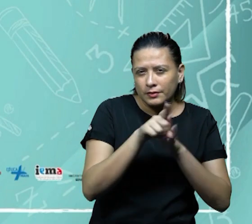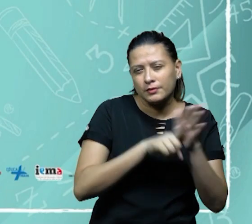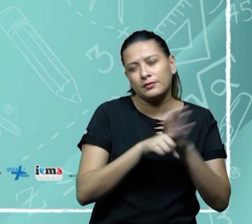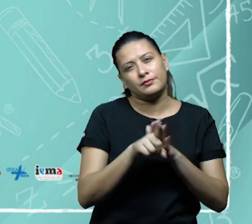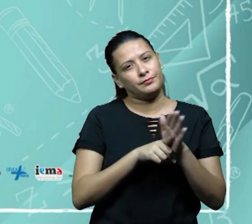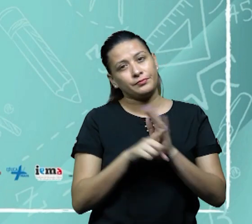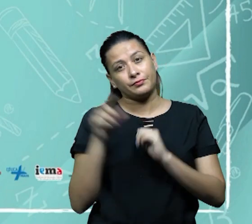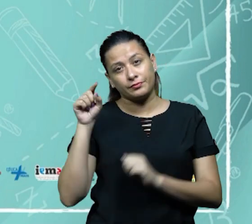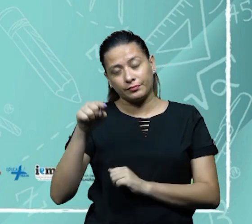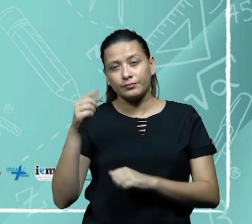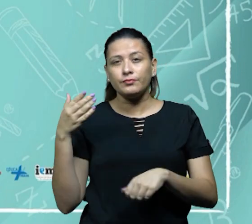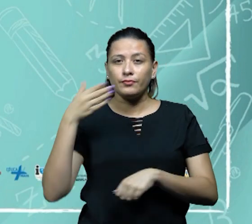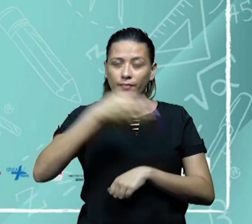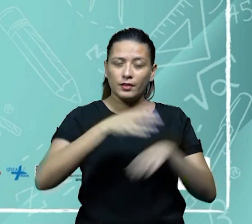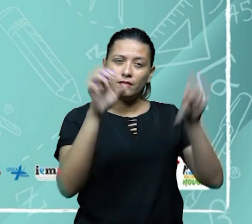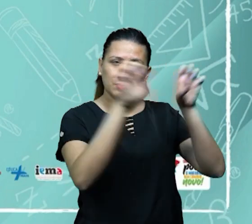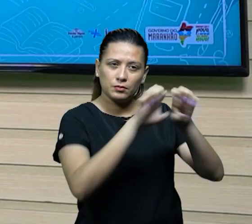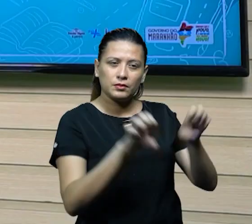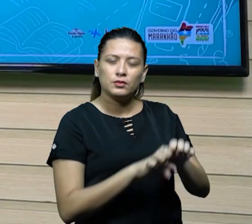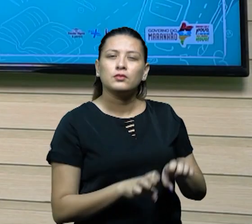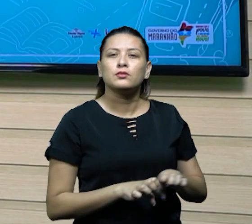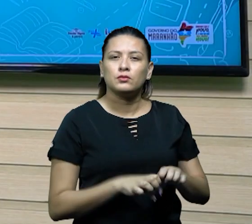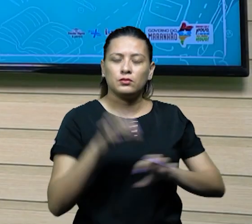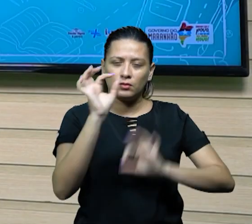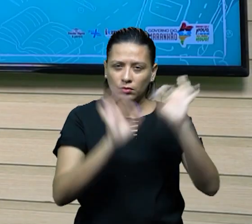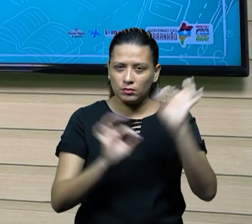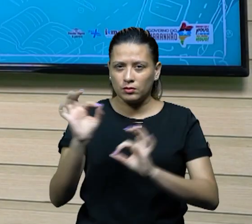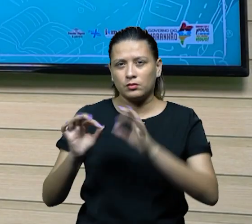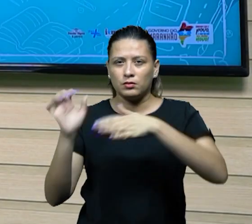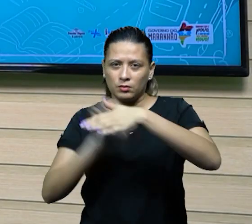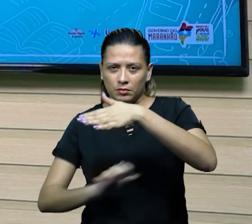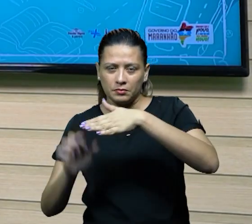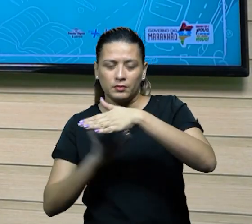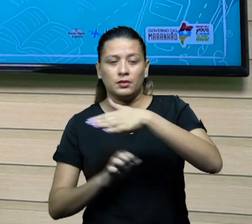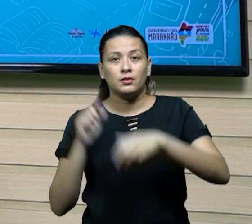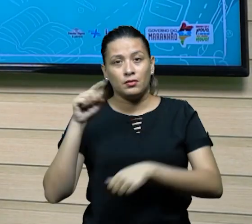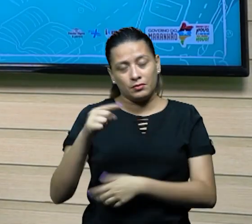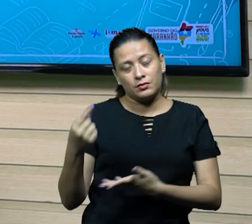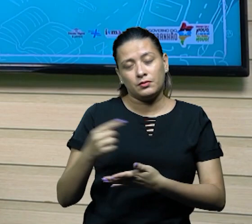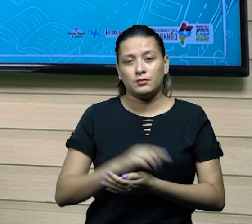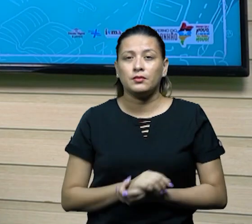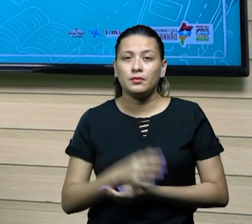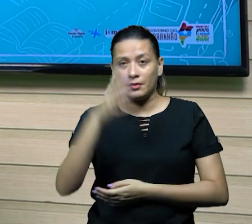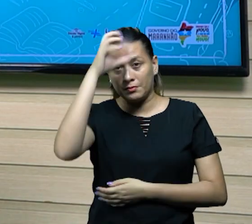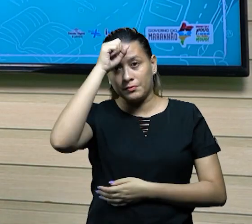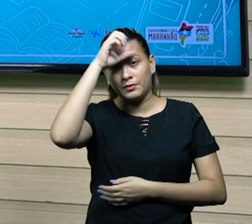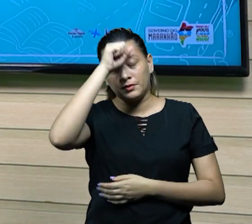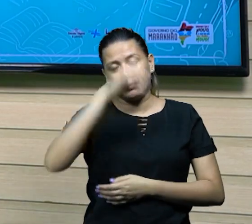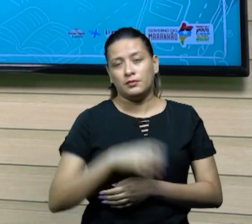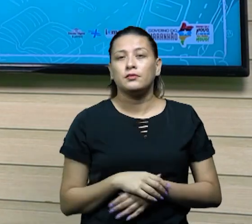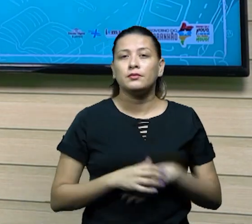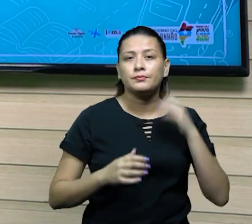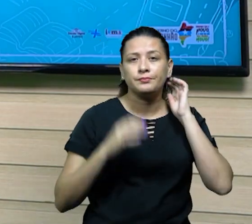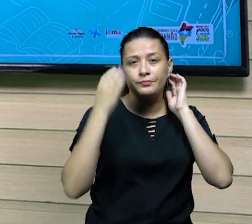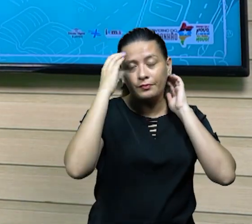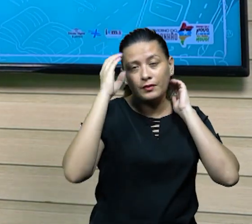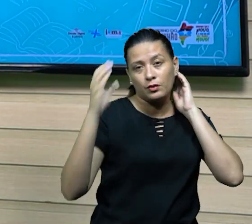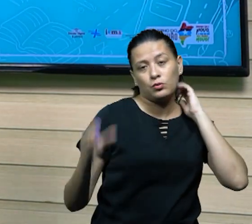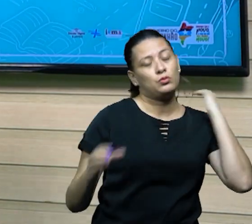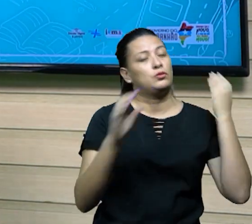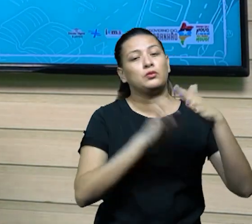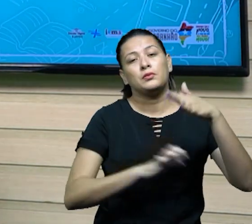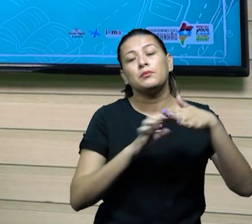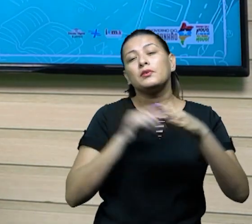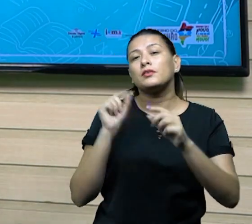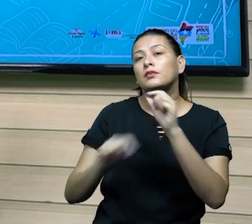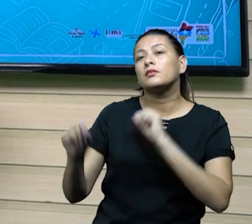Alinhamento com a cultura organizacional. Você leva tempo, pesquisas comprovam isso, que quando você entra numa estrutura organizacional, você